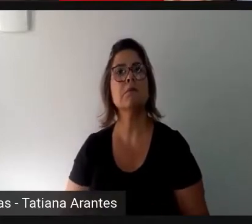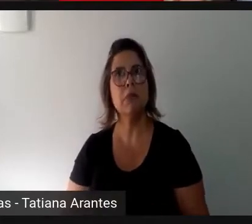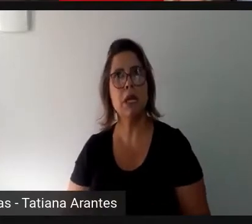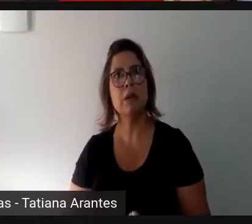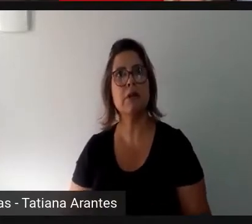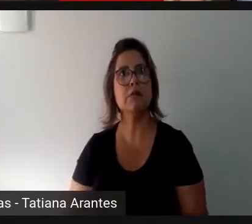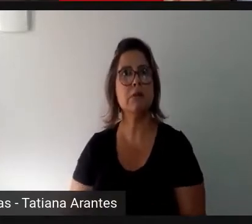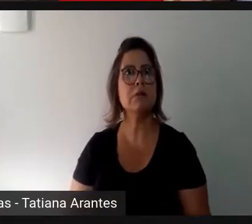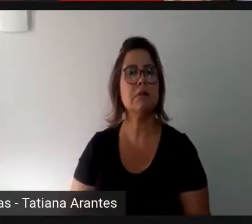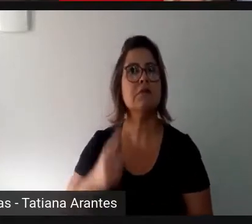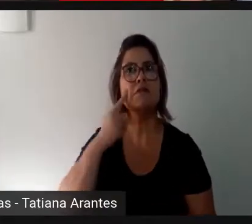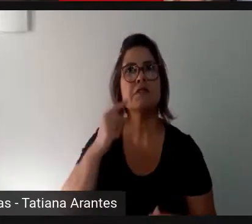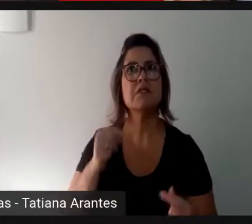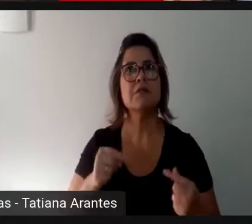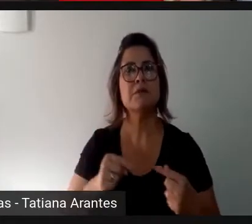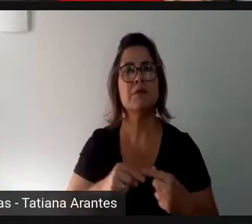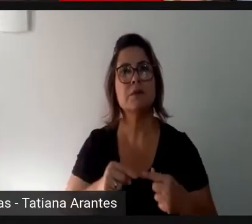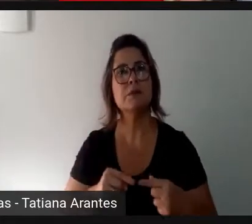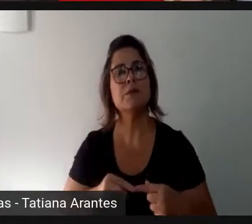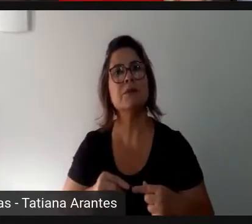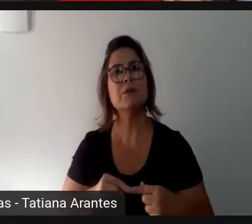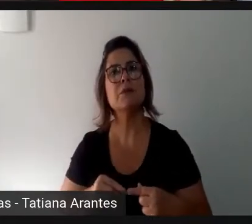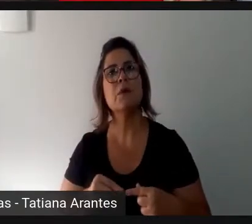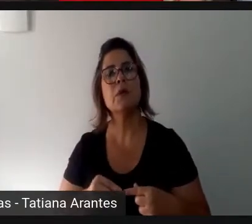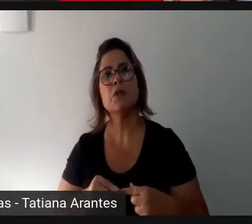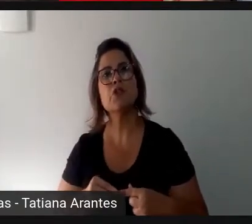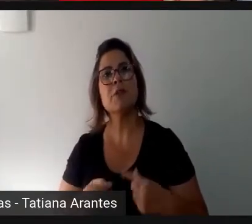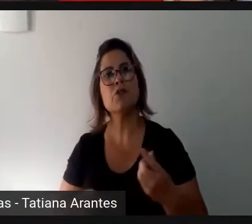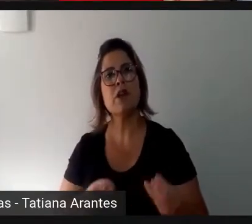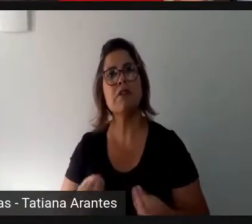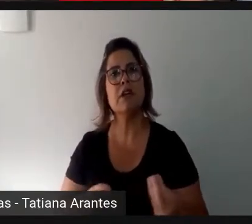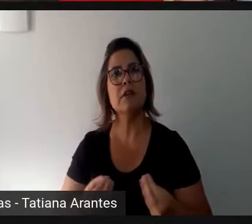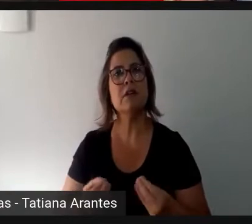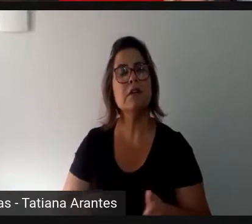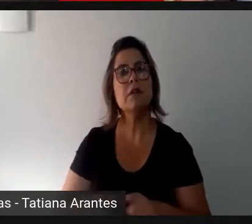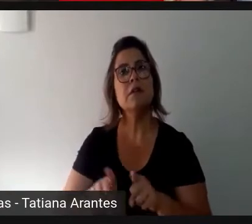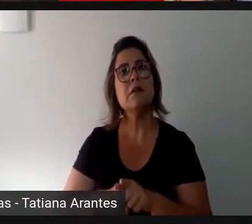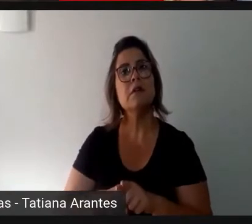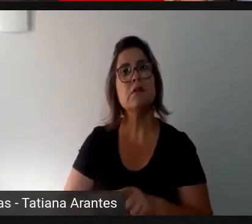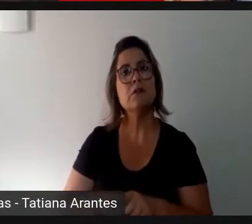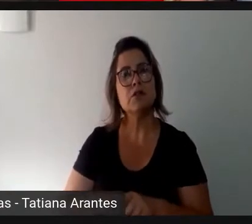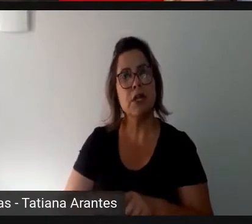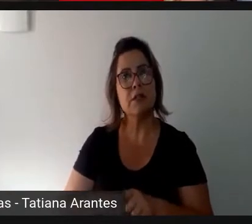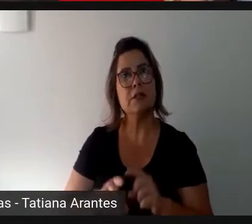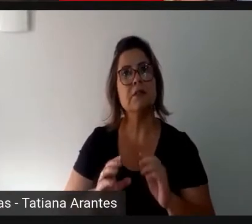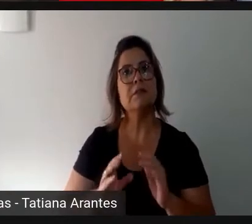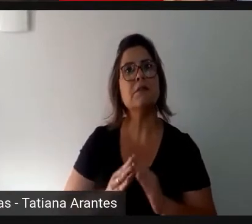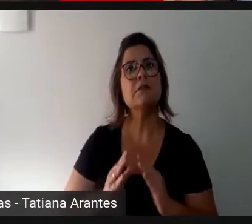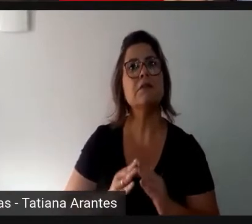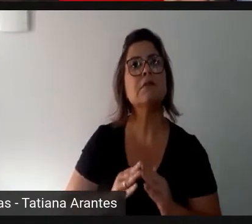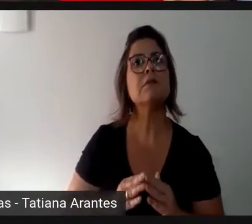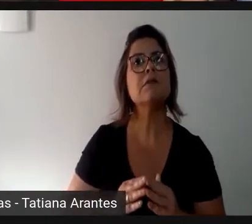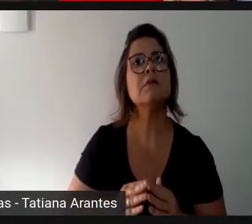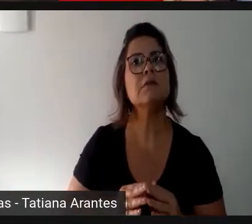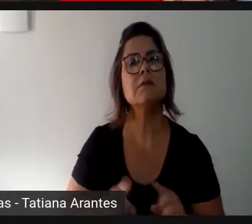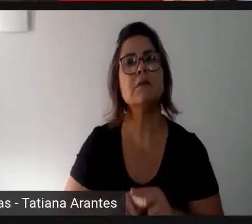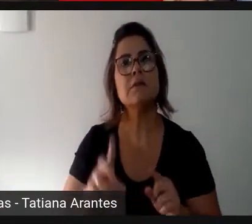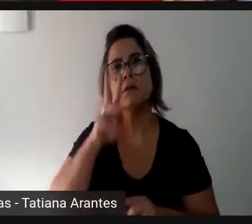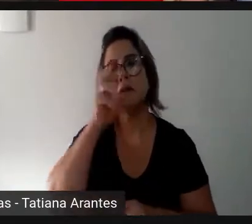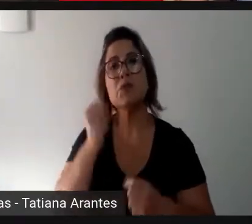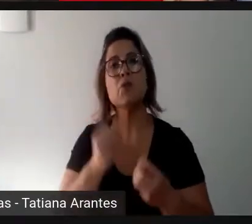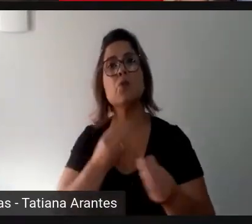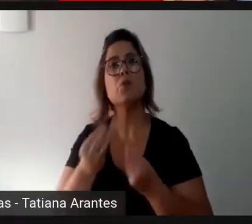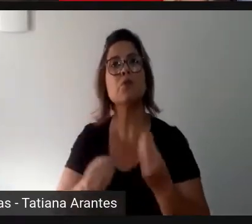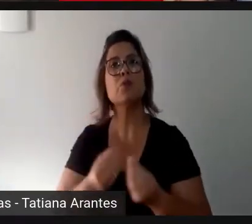perguntasse, bastava eu referir. Ou seja, eu tenho contemporaneidade na motivação. Tá? Tem um ditado que fala, o poder é breve,